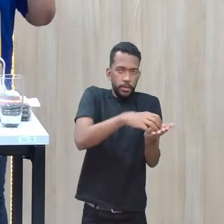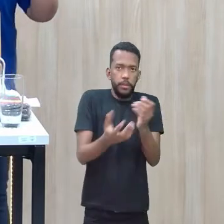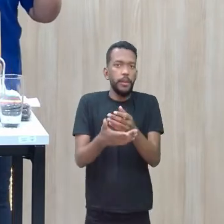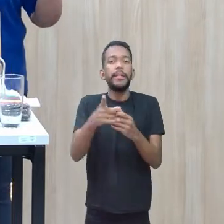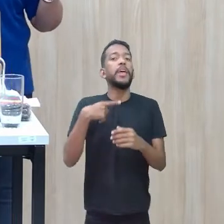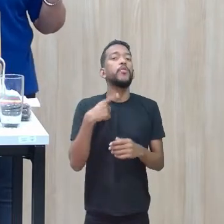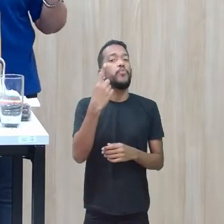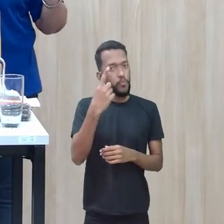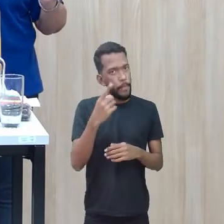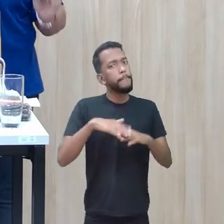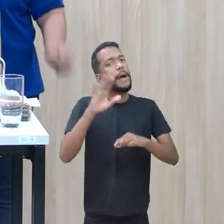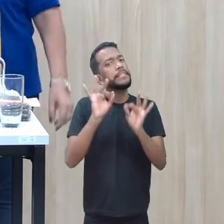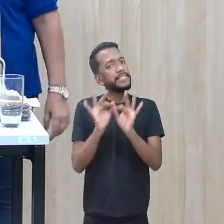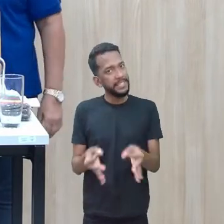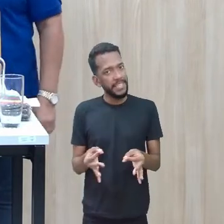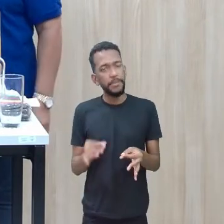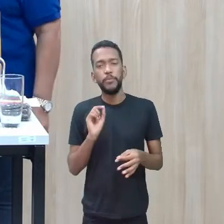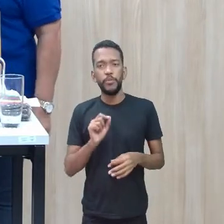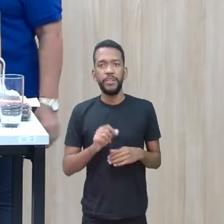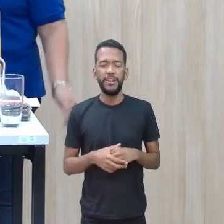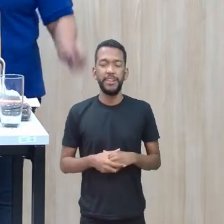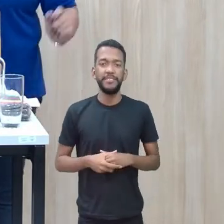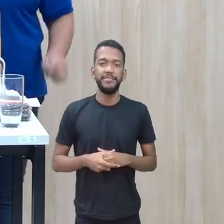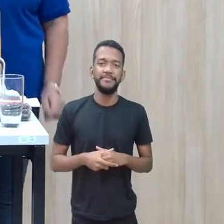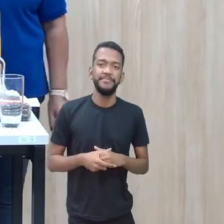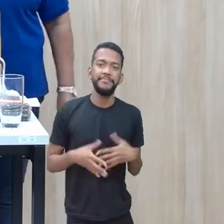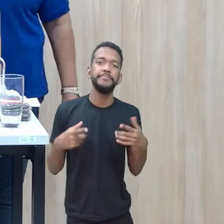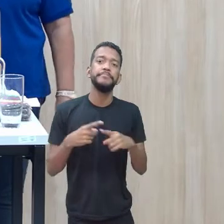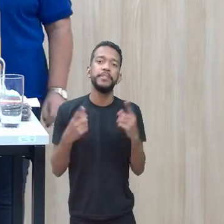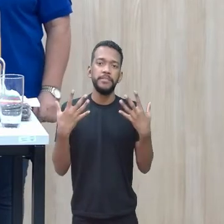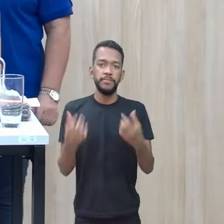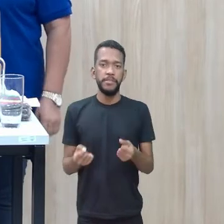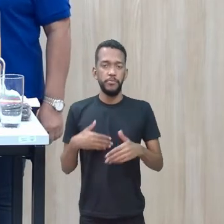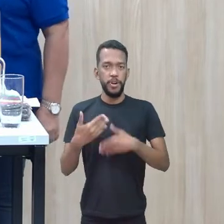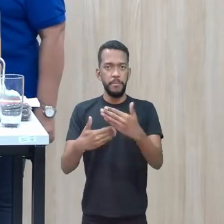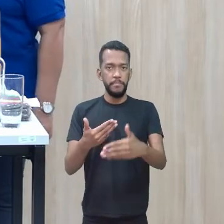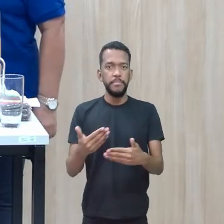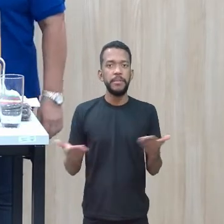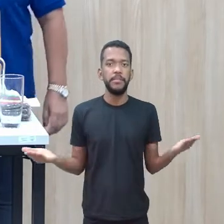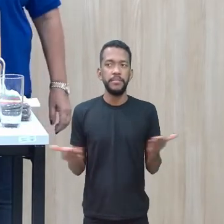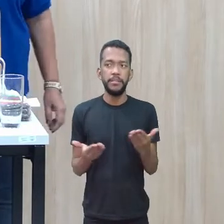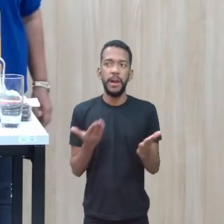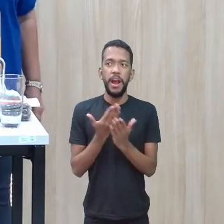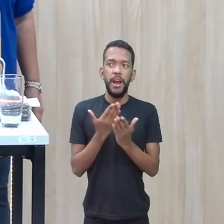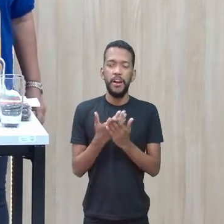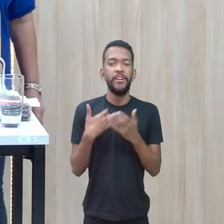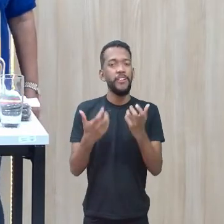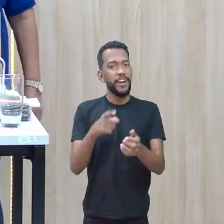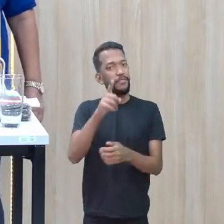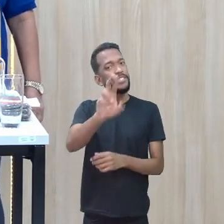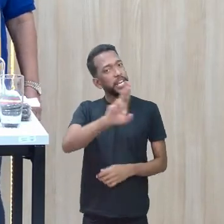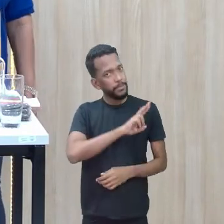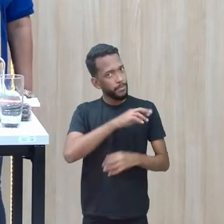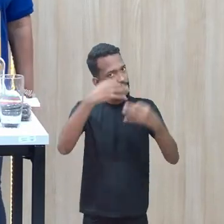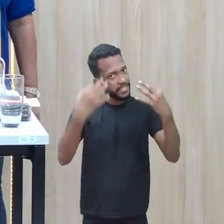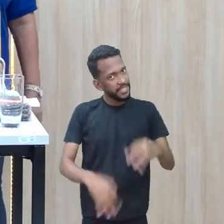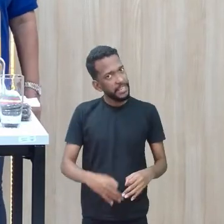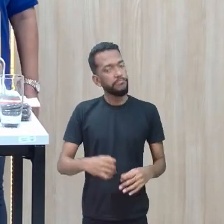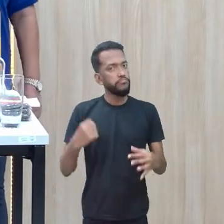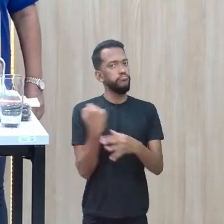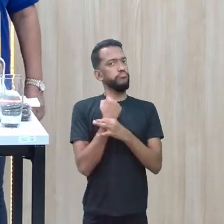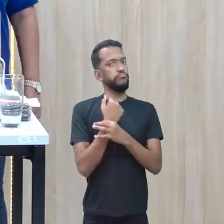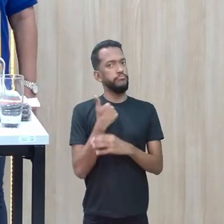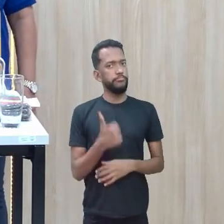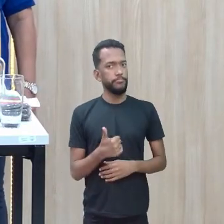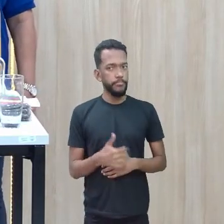tem um instrumento mais simples. Vamos lá, mas vamos caminhar. No decorrer da aula, eu quero essa resposta com segurança.